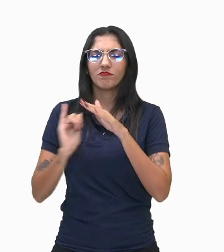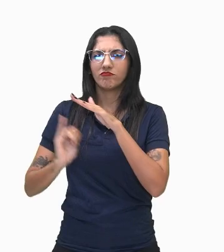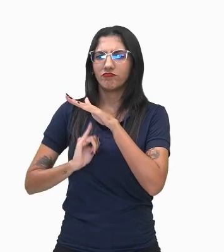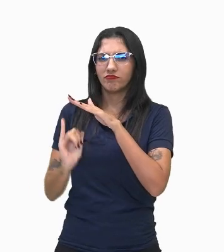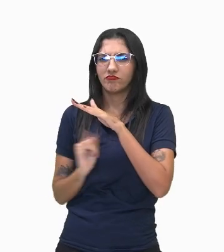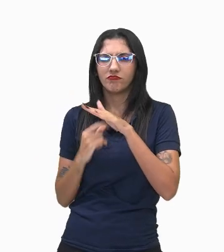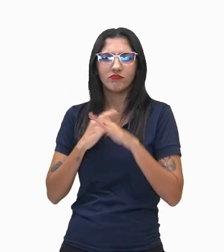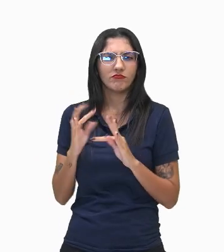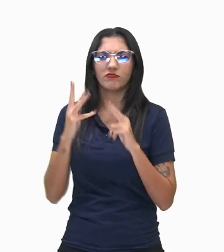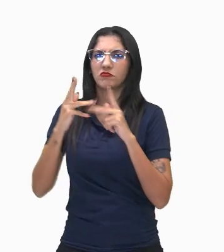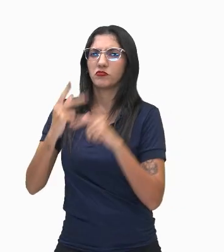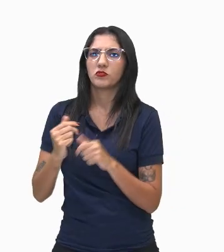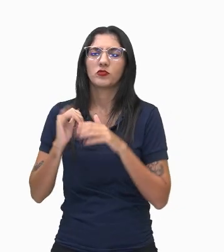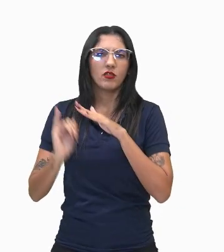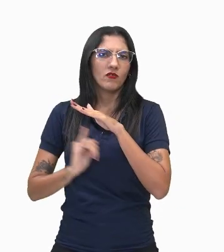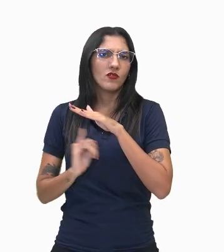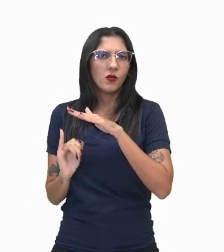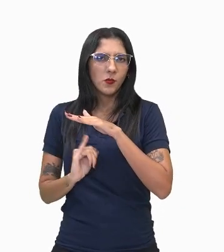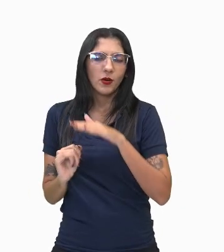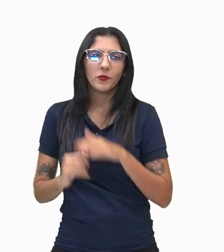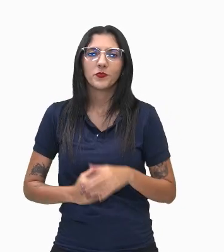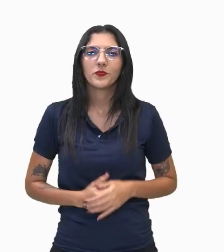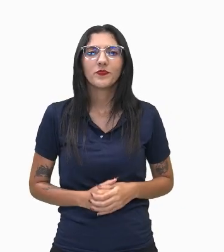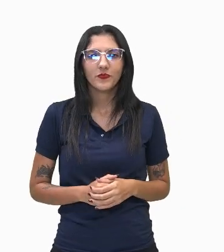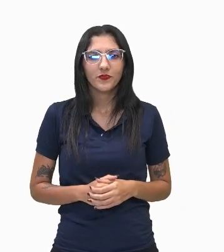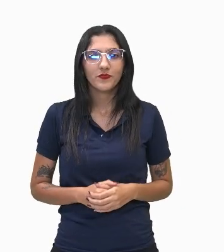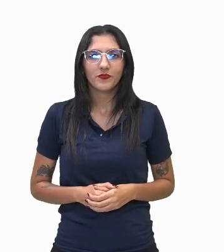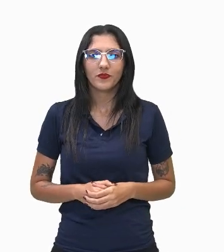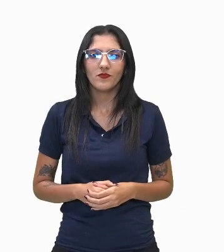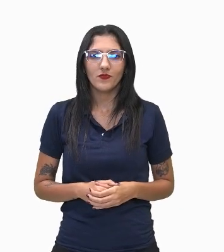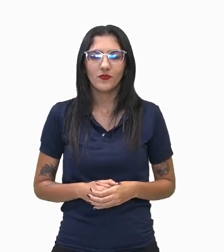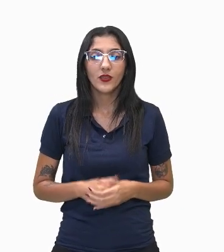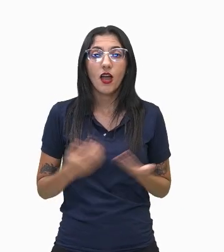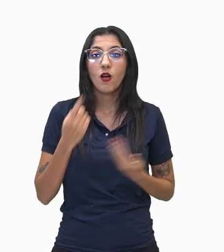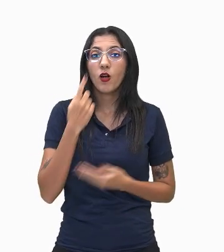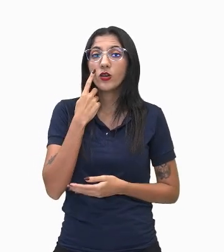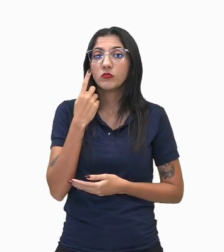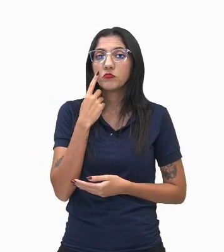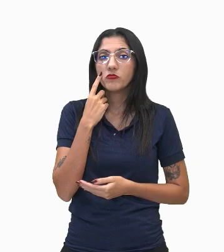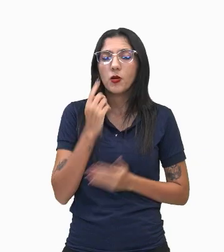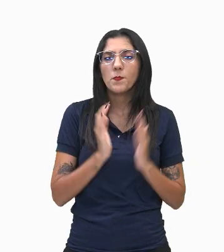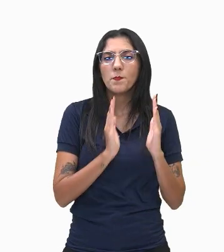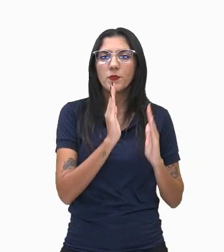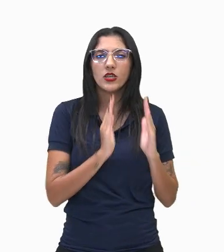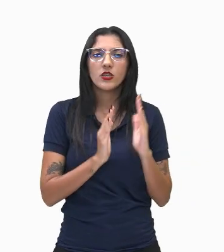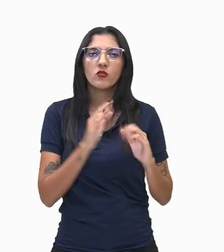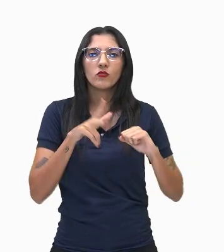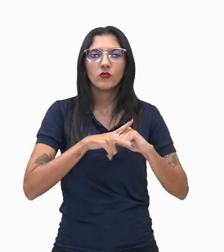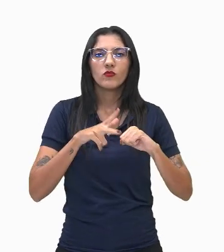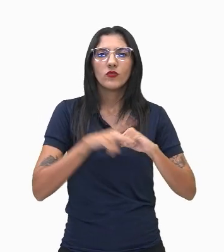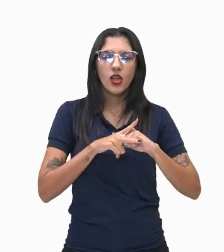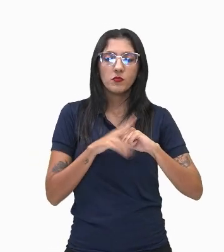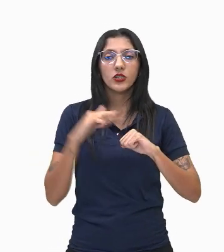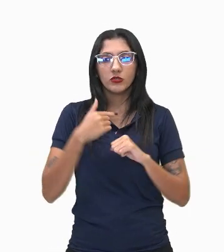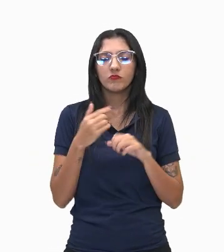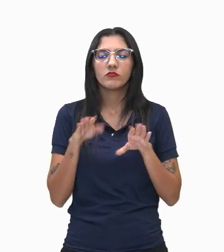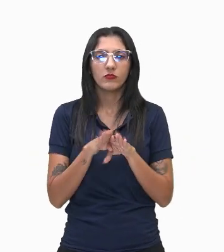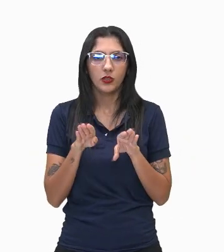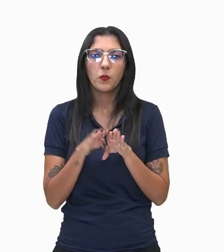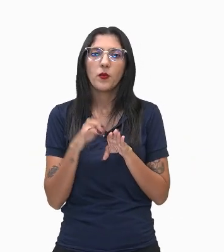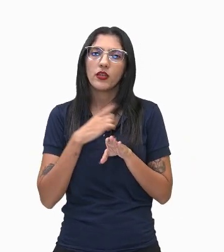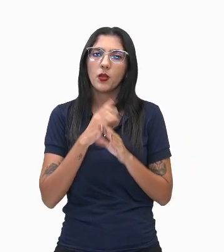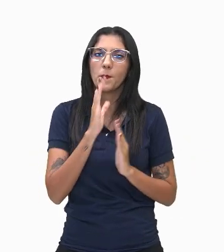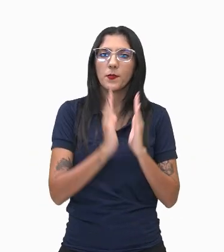linguagens coloquiais, ok? Agora nós vamos ver os nossos tempos verbais, que nós vamos também ter